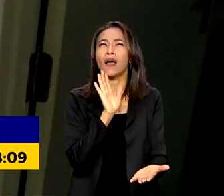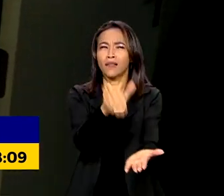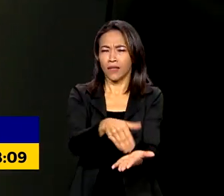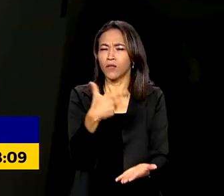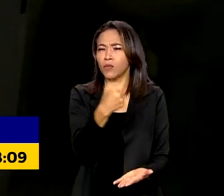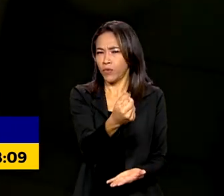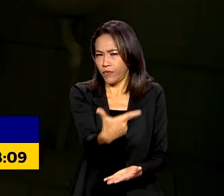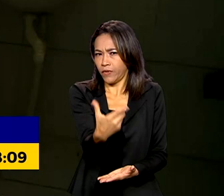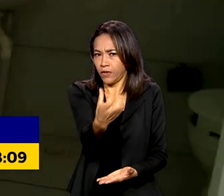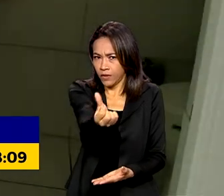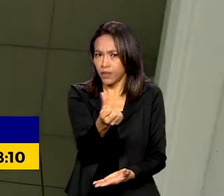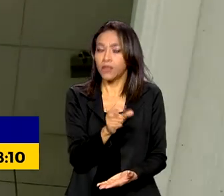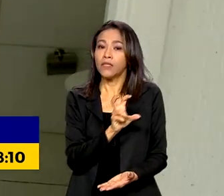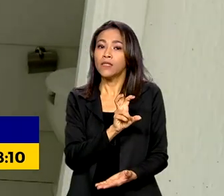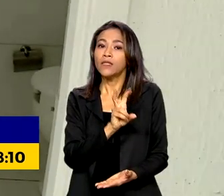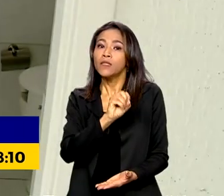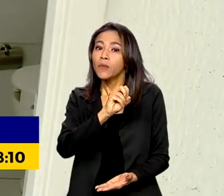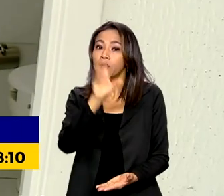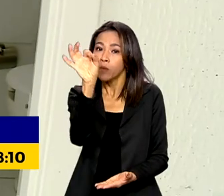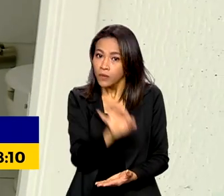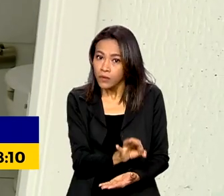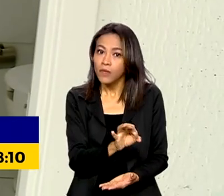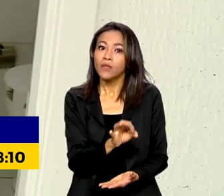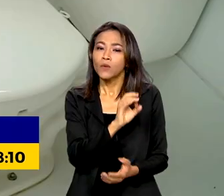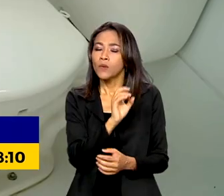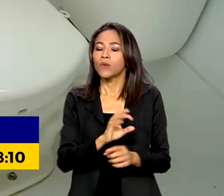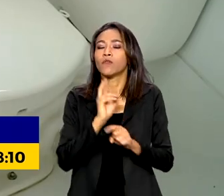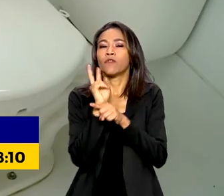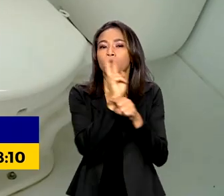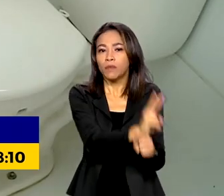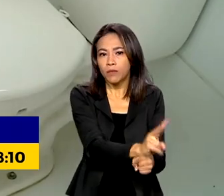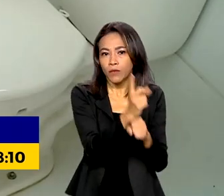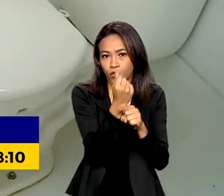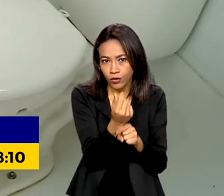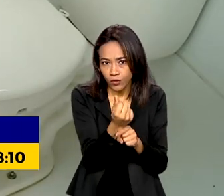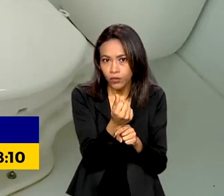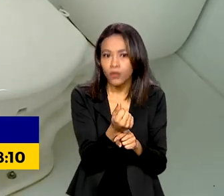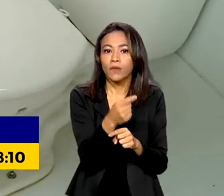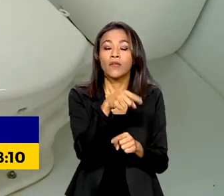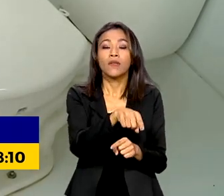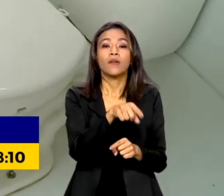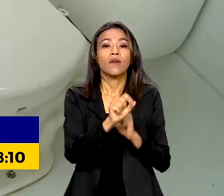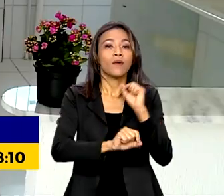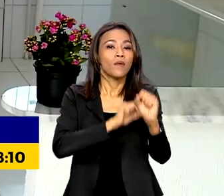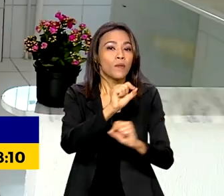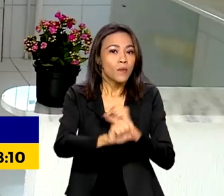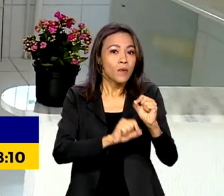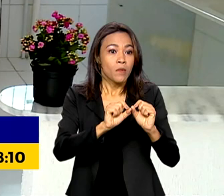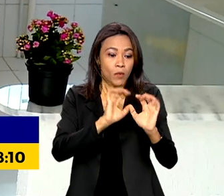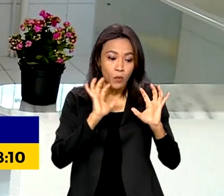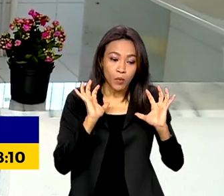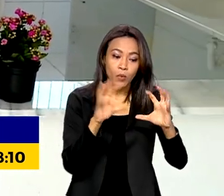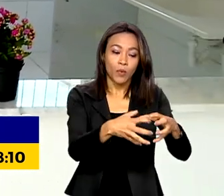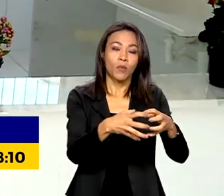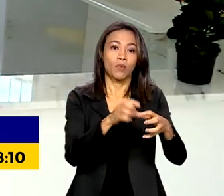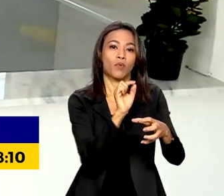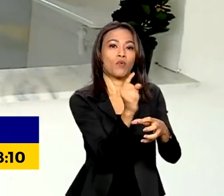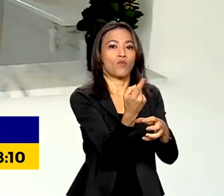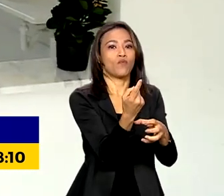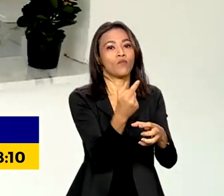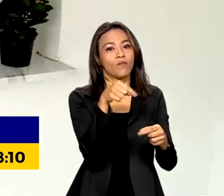até 50% das unidades financiadas e subsidiadas destinadas à chamada faixa 1 do